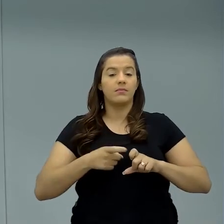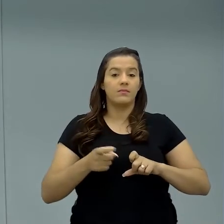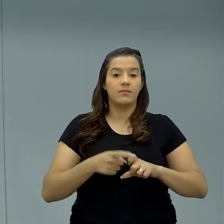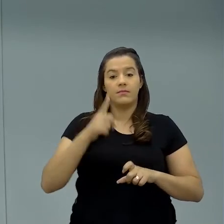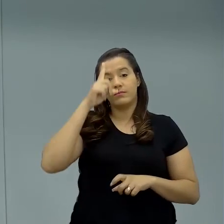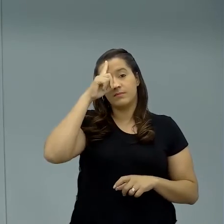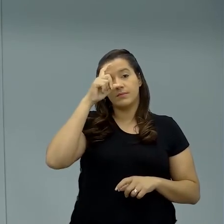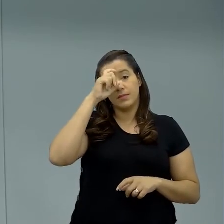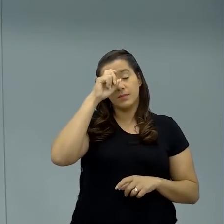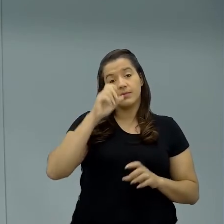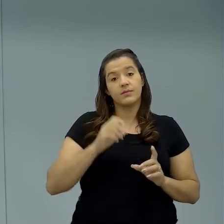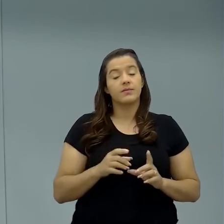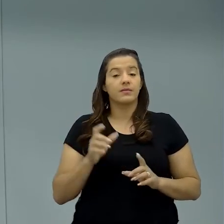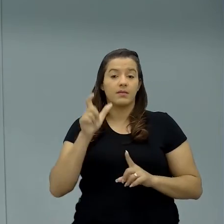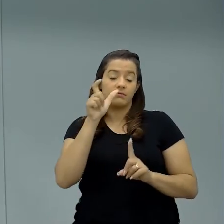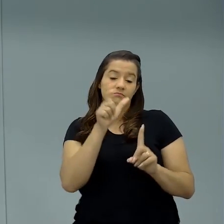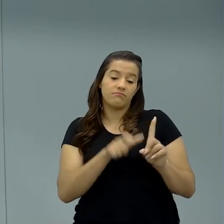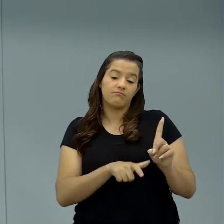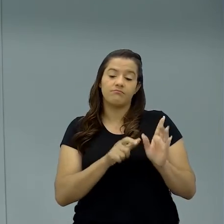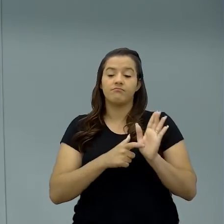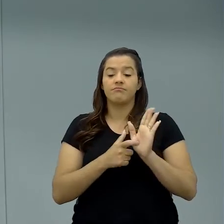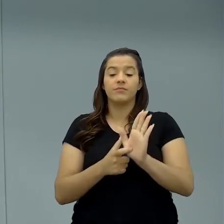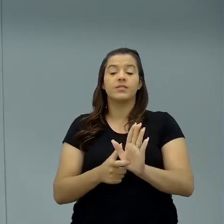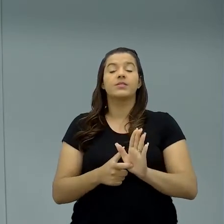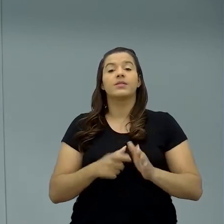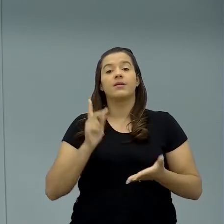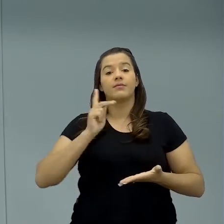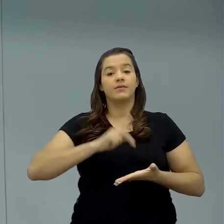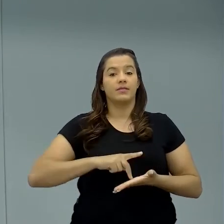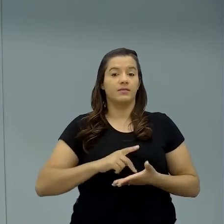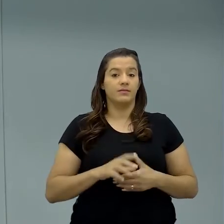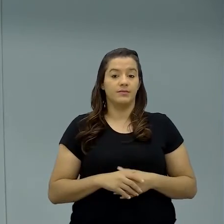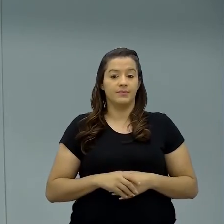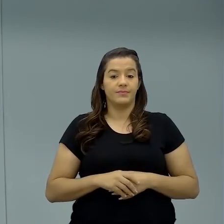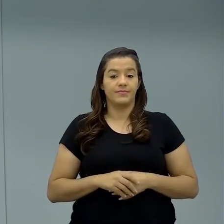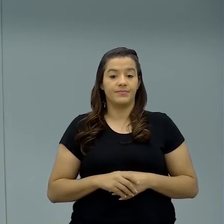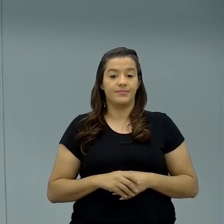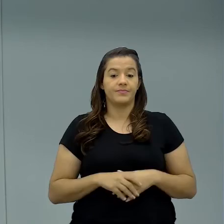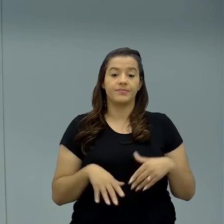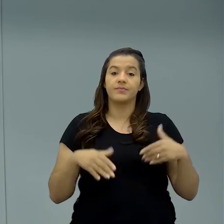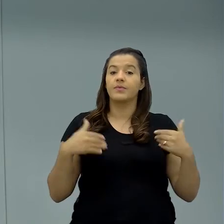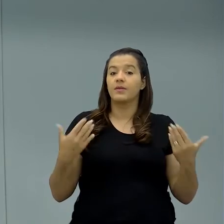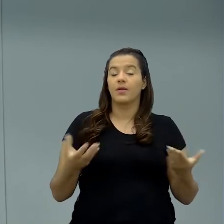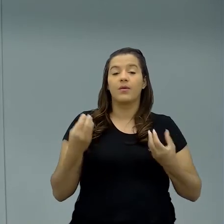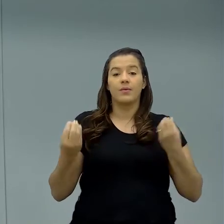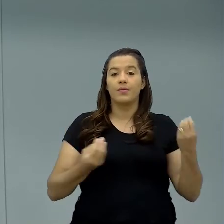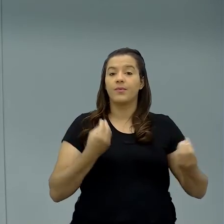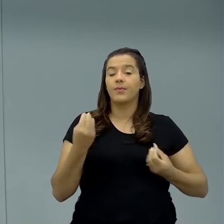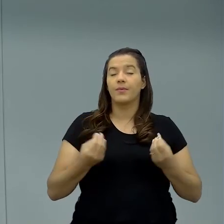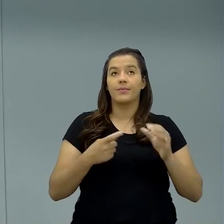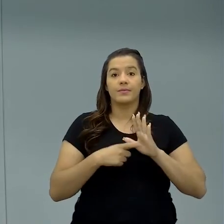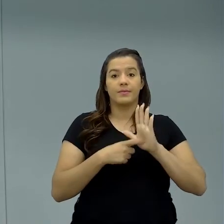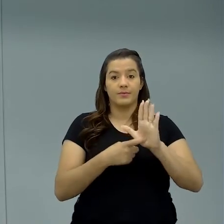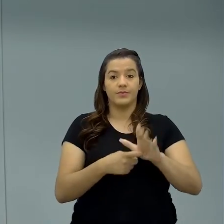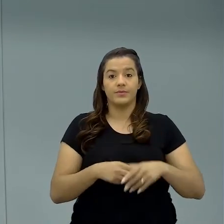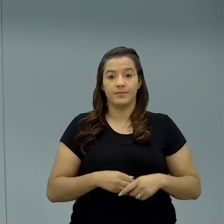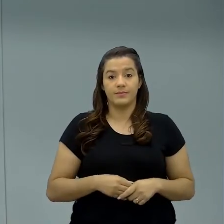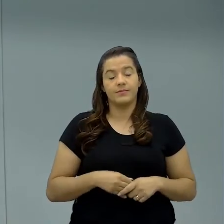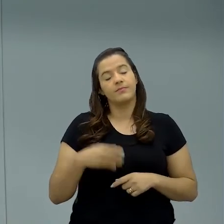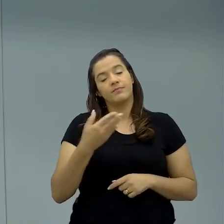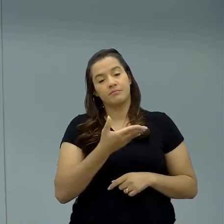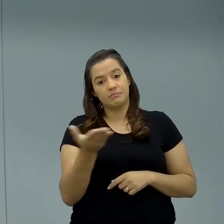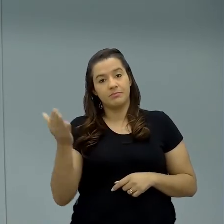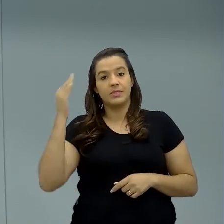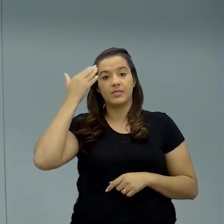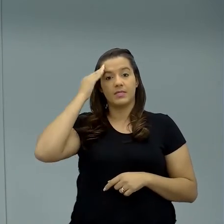que passar isso da melhor forma, você tem que passar uma verdade. Então, como é que dá para passar essa verdade? Então, você está entendendo